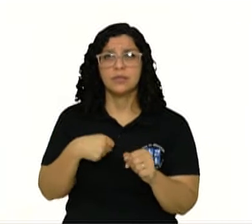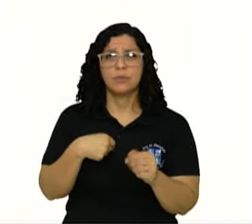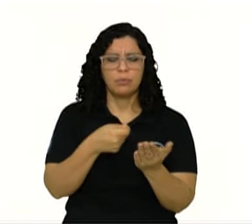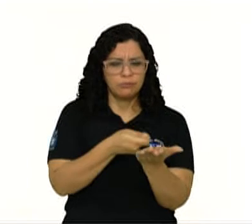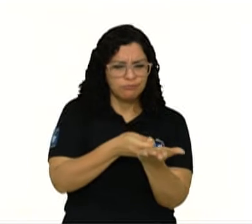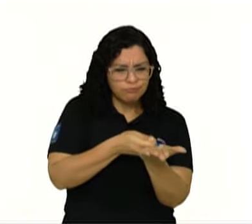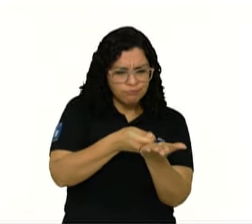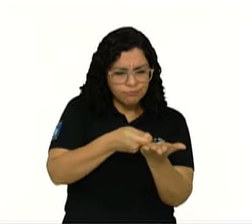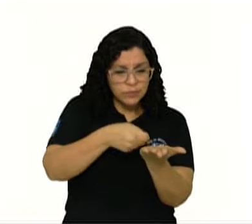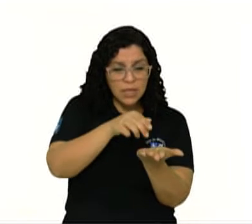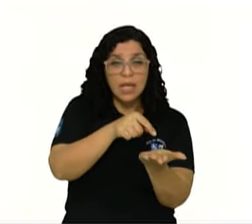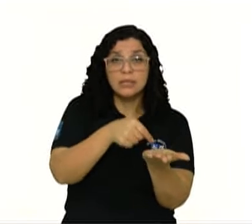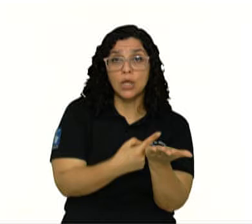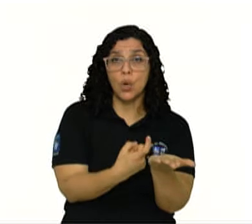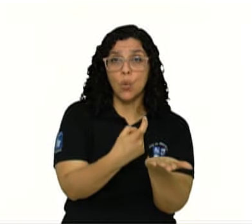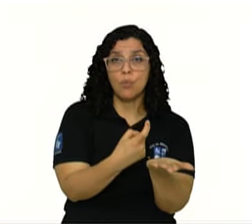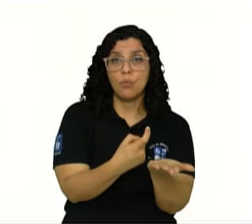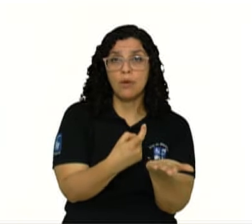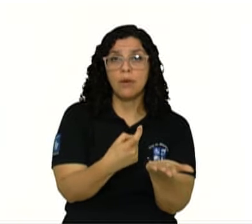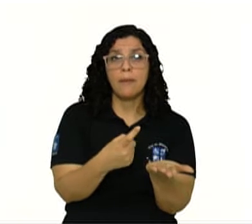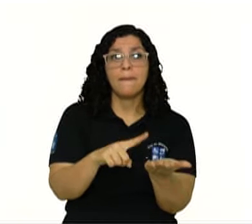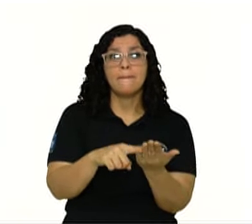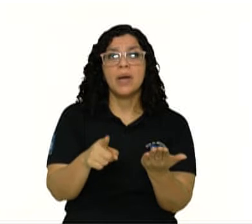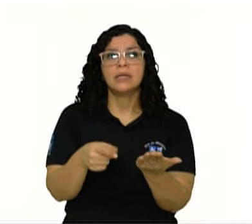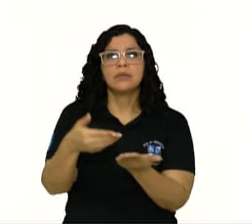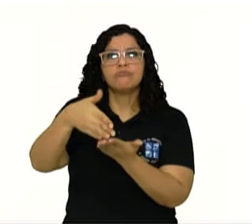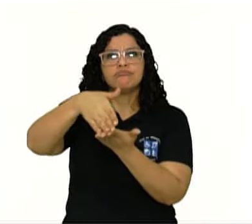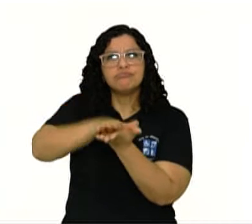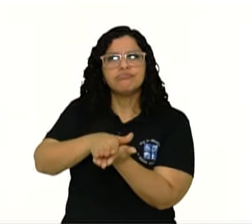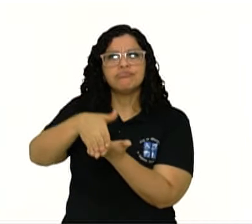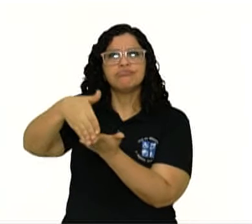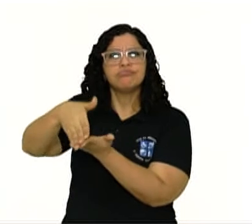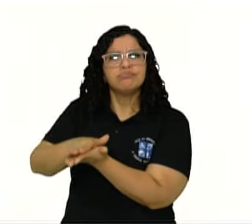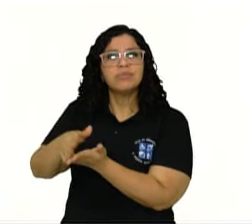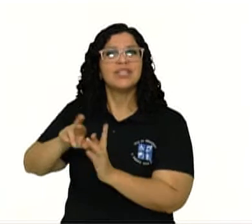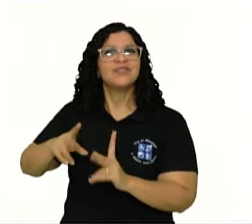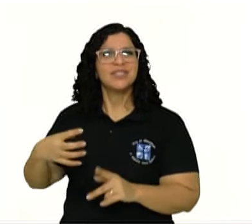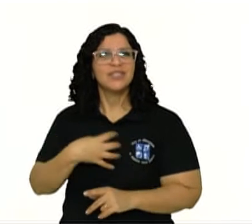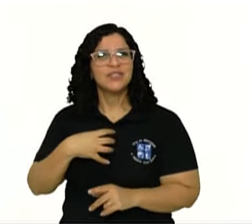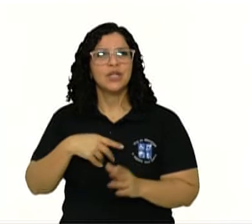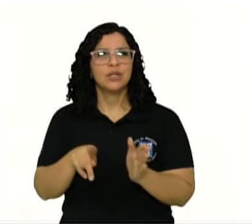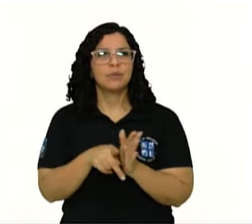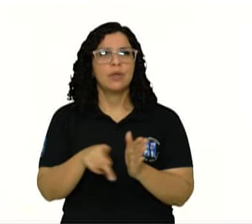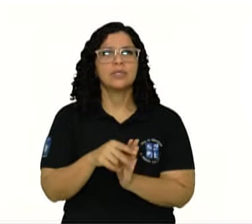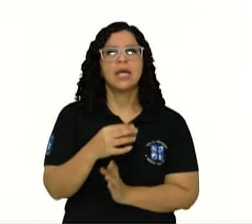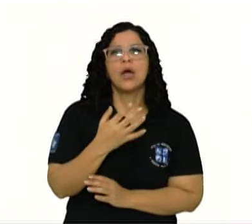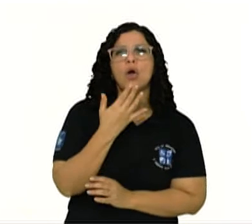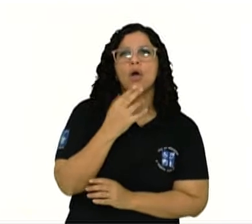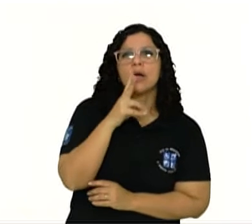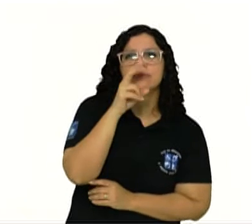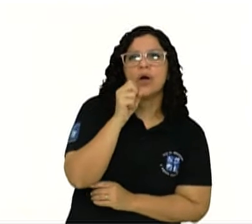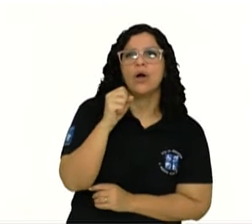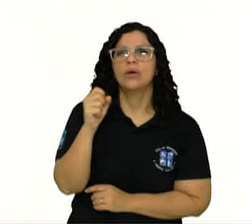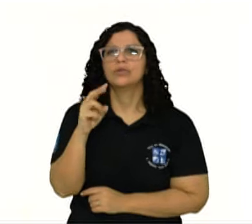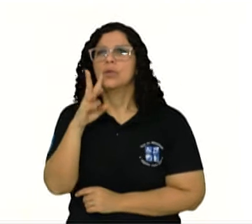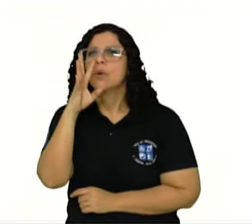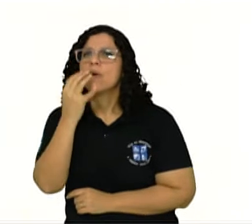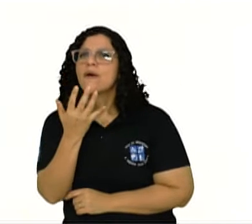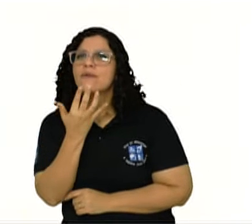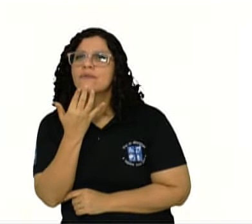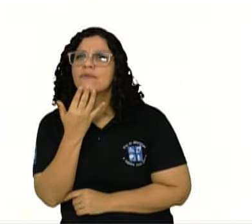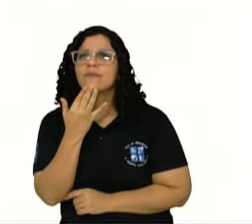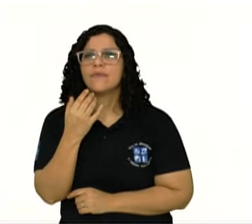de uma gravura seja a mesma, vai sempre ter alguma diferença. Uma tem um pouco mais de tinta, outra tem um pouco menos.